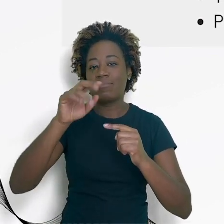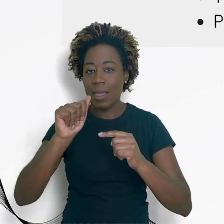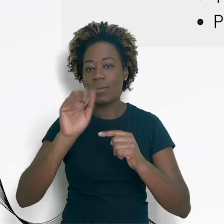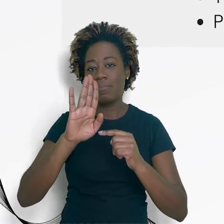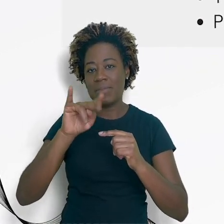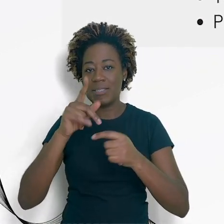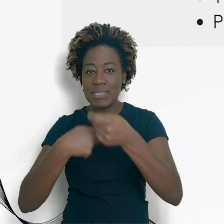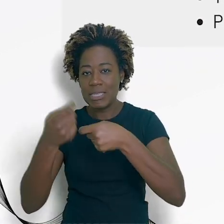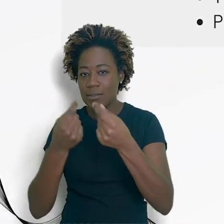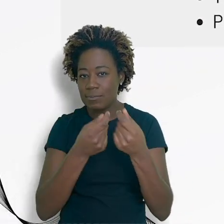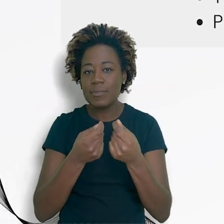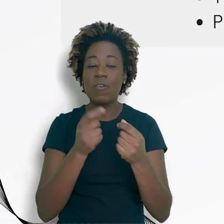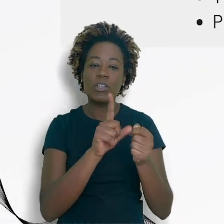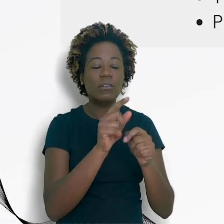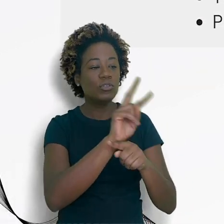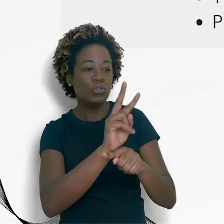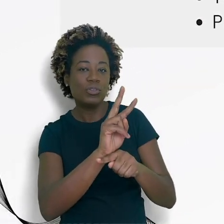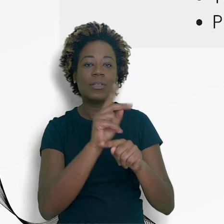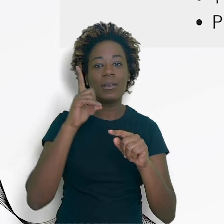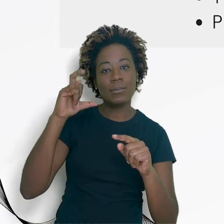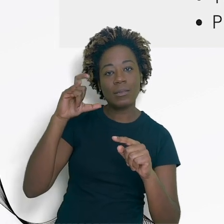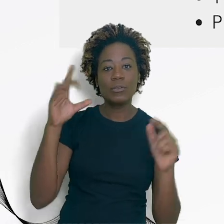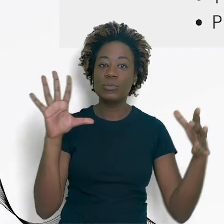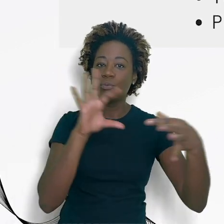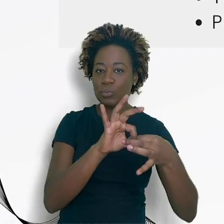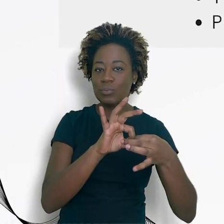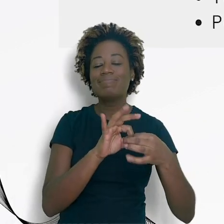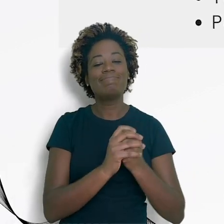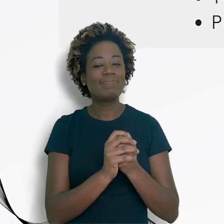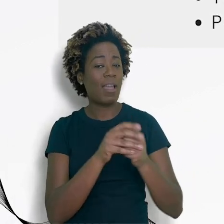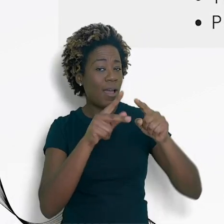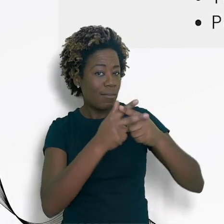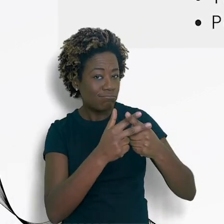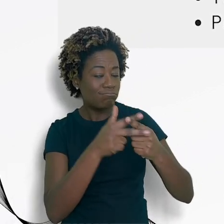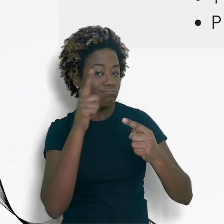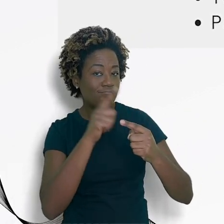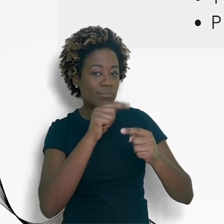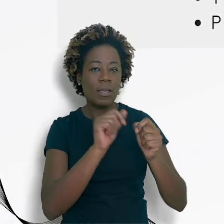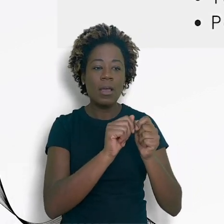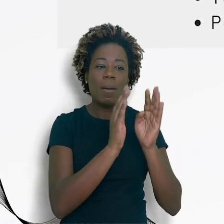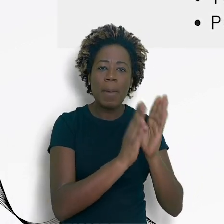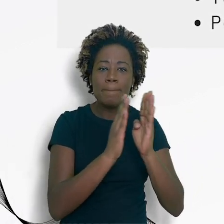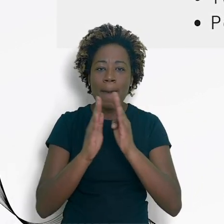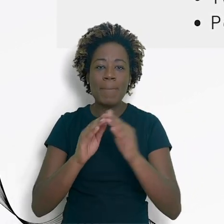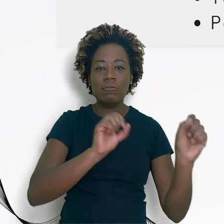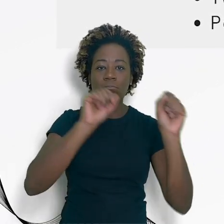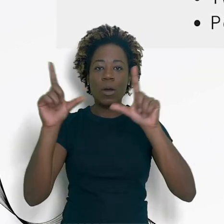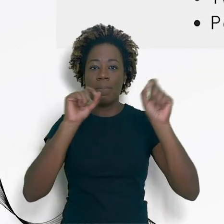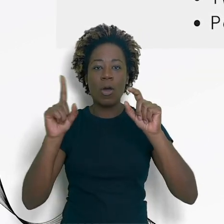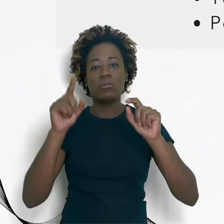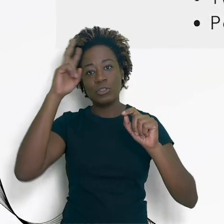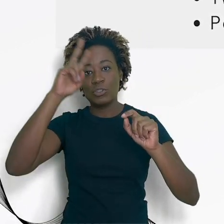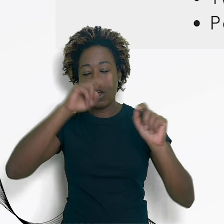Você consegue fazer a gestão do seu Facebook e do seu Instagram tudo junto. Nessa ferramenta, você consegue programar posts,